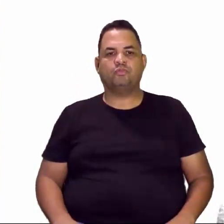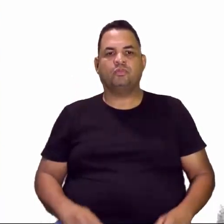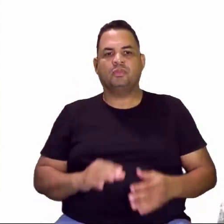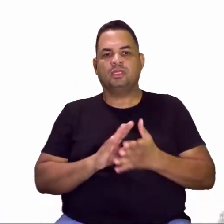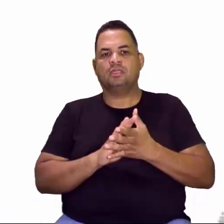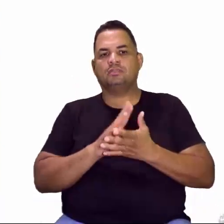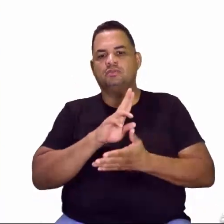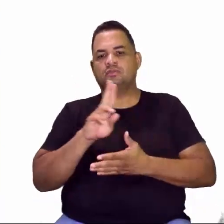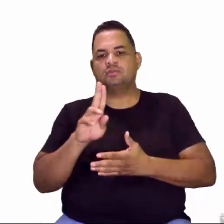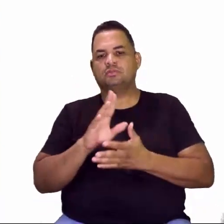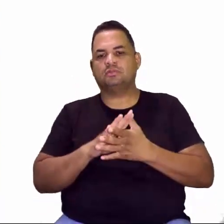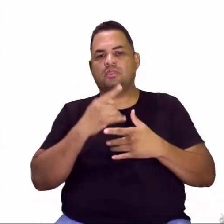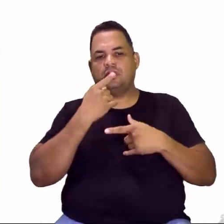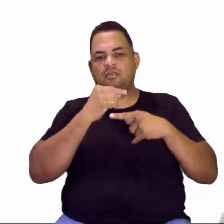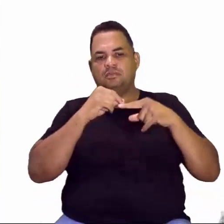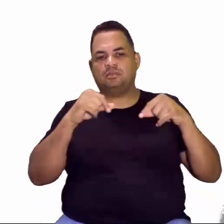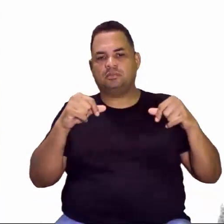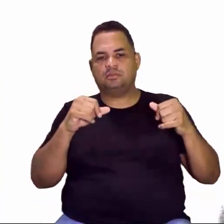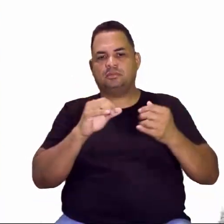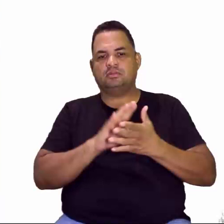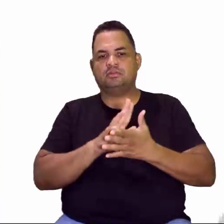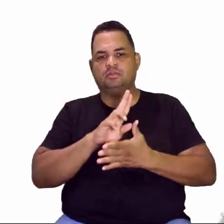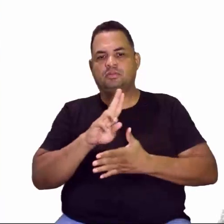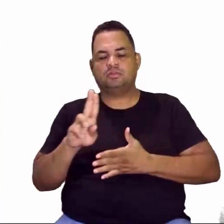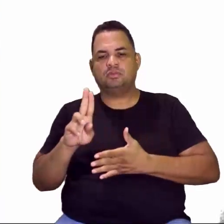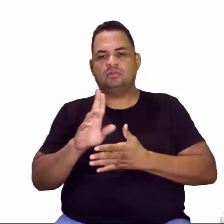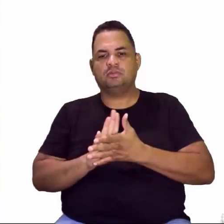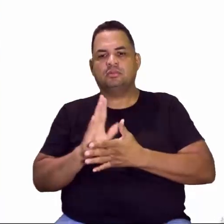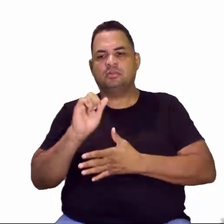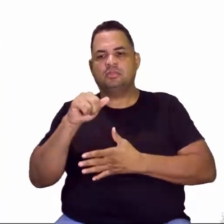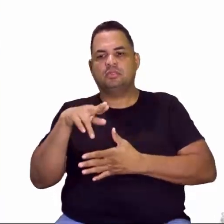é feita colocando o nome do ânion